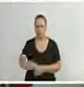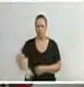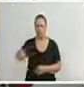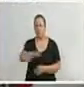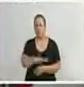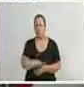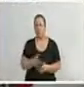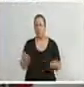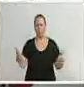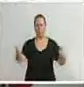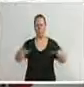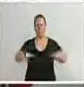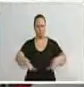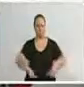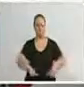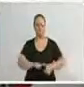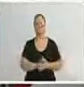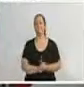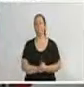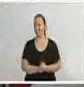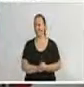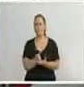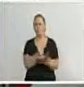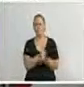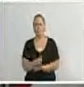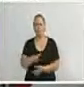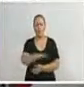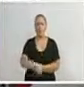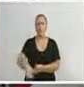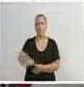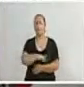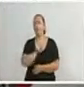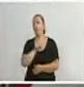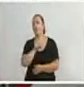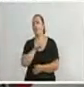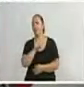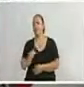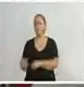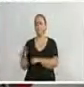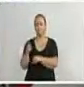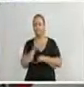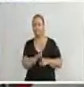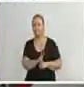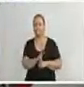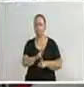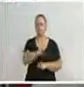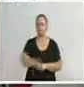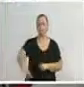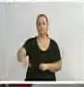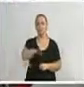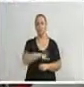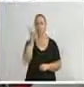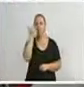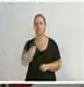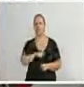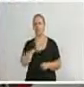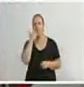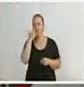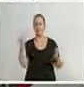que é o controle social? O controle social é toda a instrumentalização que dispõe a sociedade para combater a